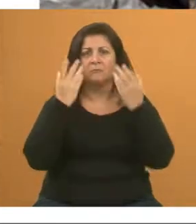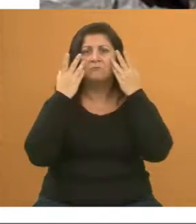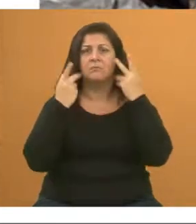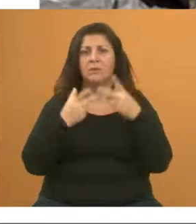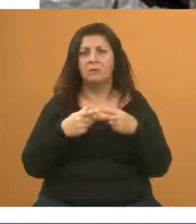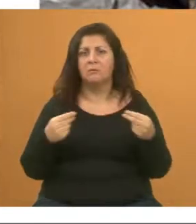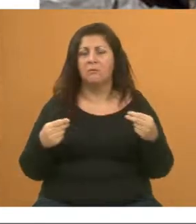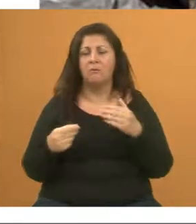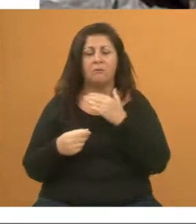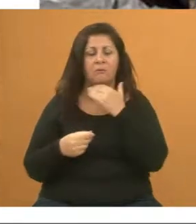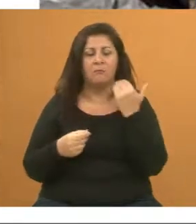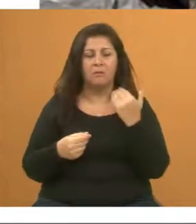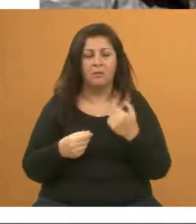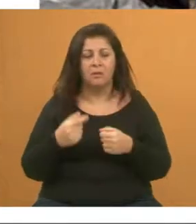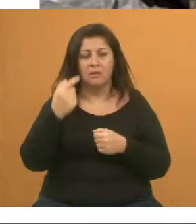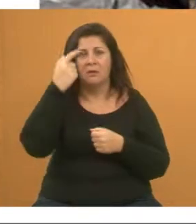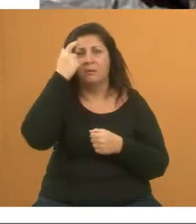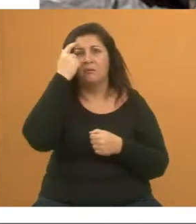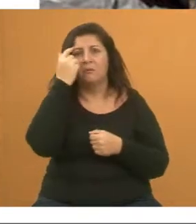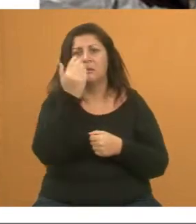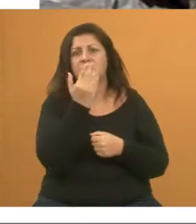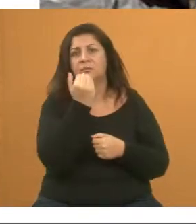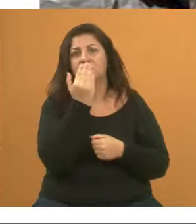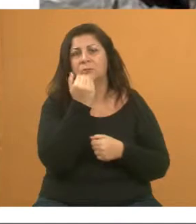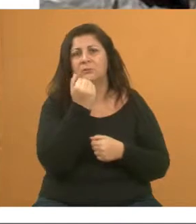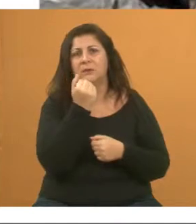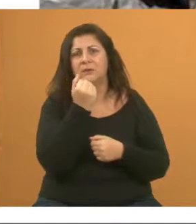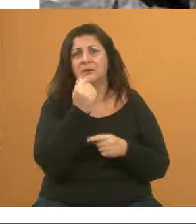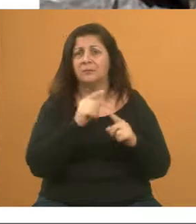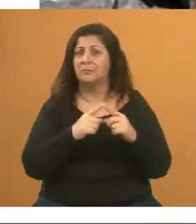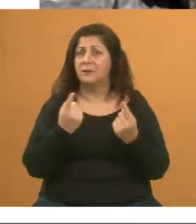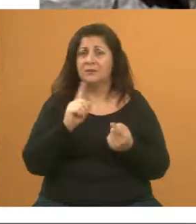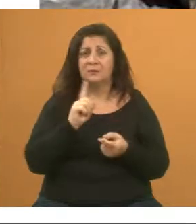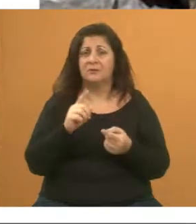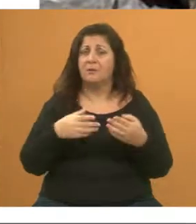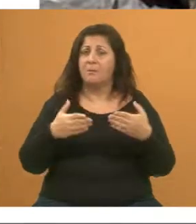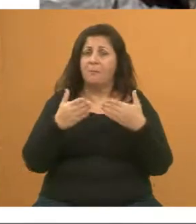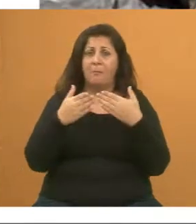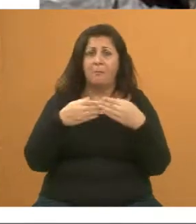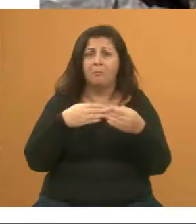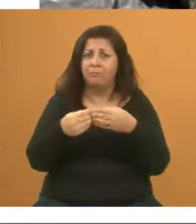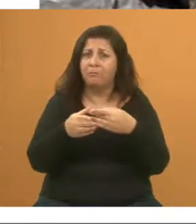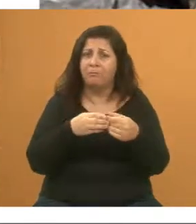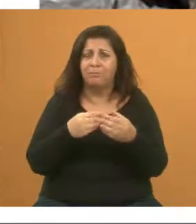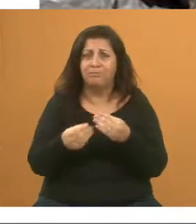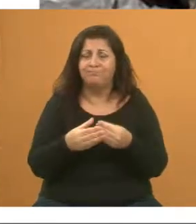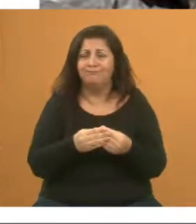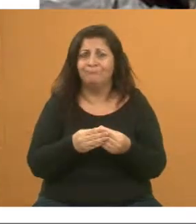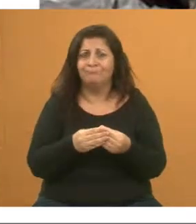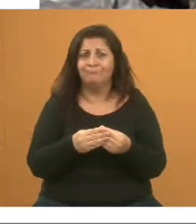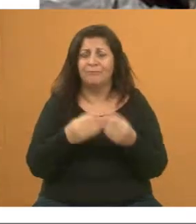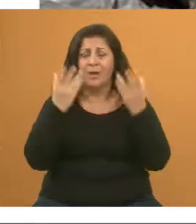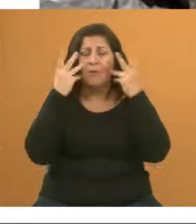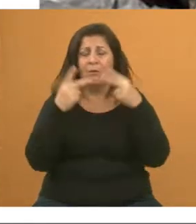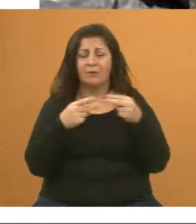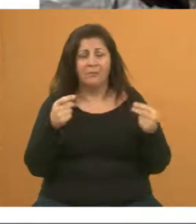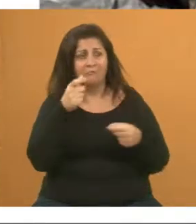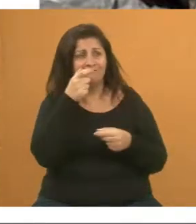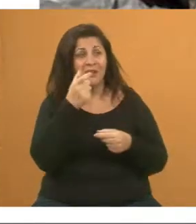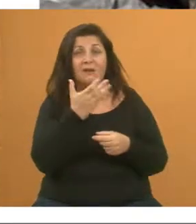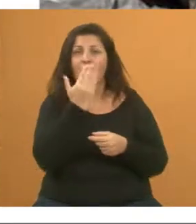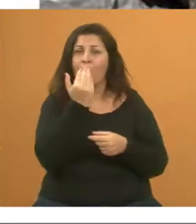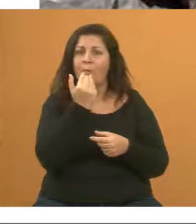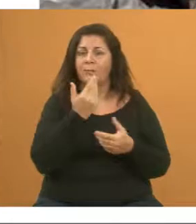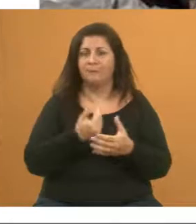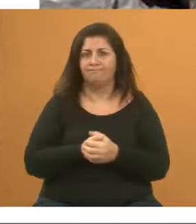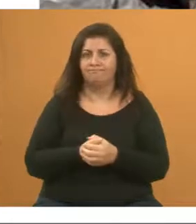eles acham que aquilo é um alimento e na realidade não é. Então ele come tudo quanto é plástico que ele encontra no oceano. É que nem eu